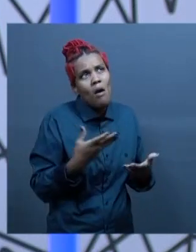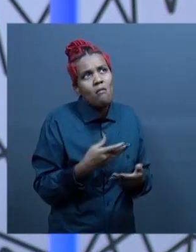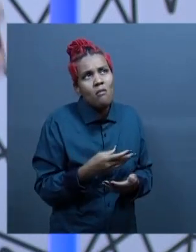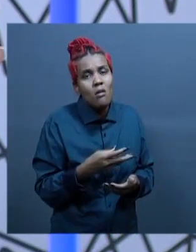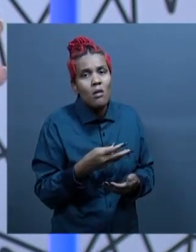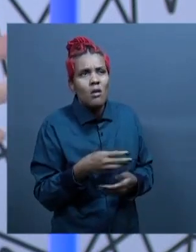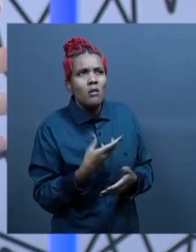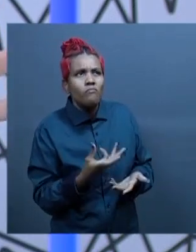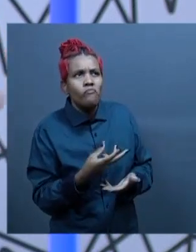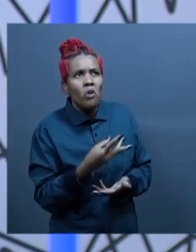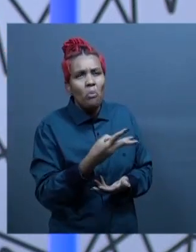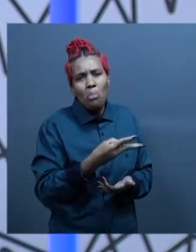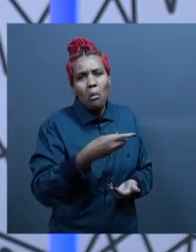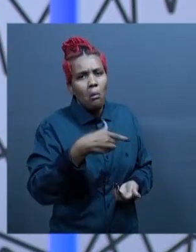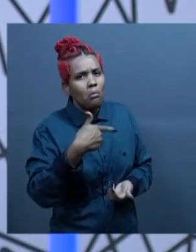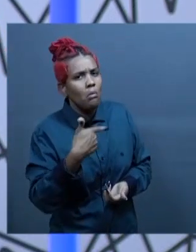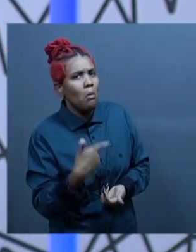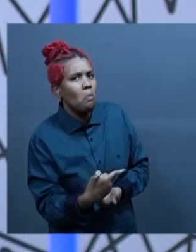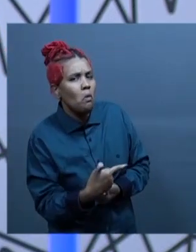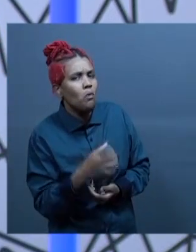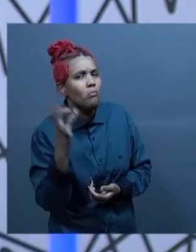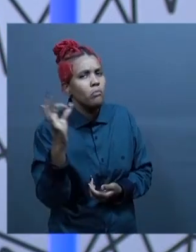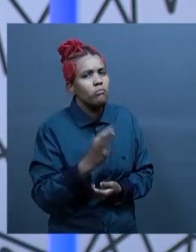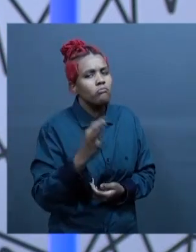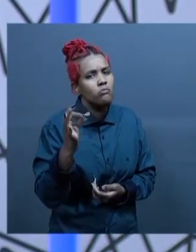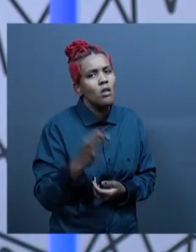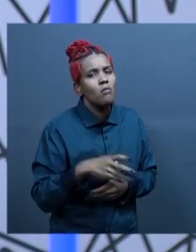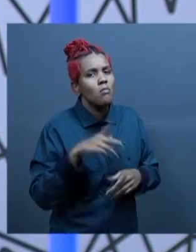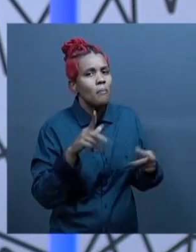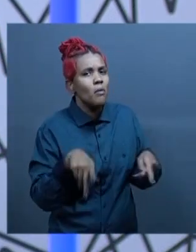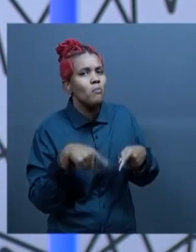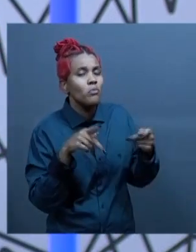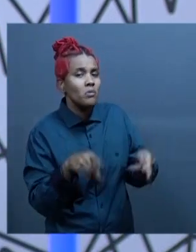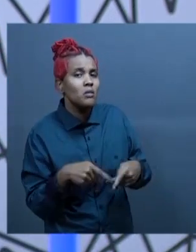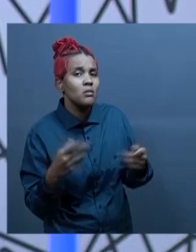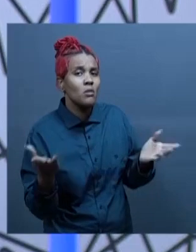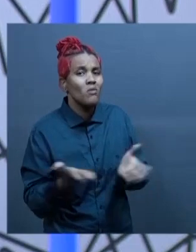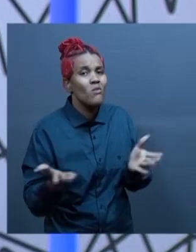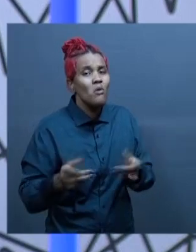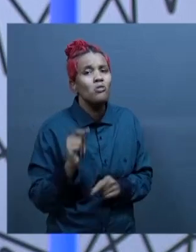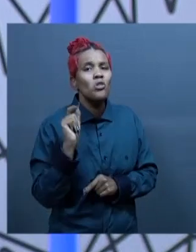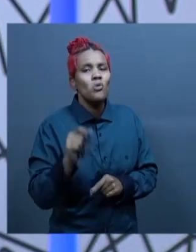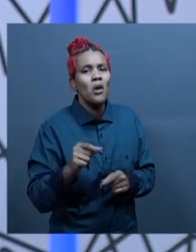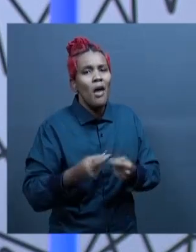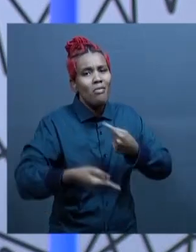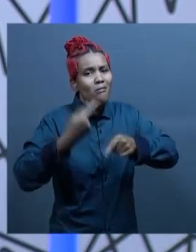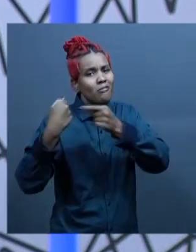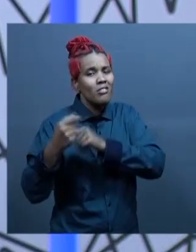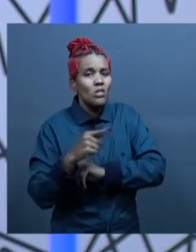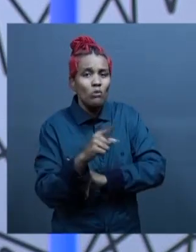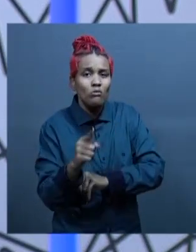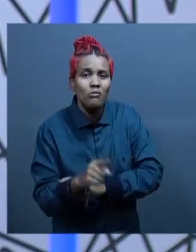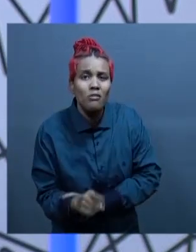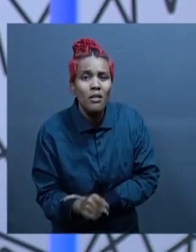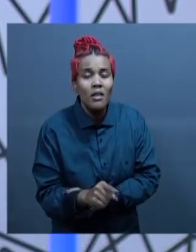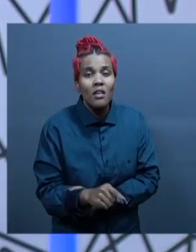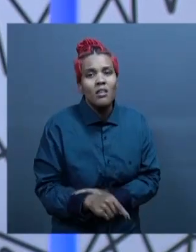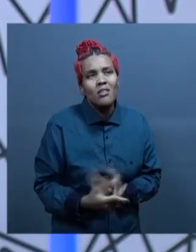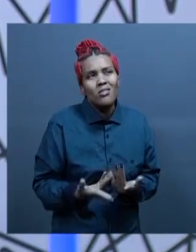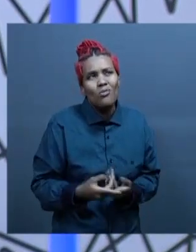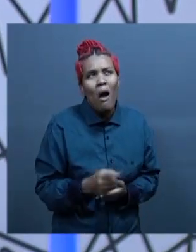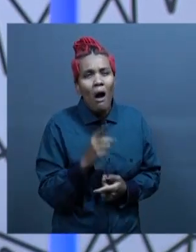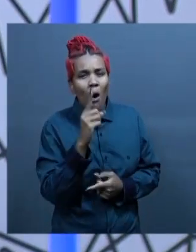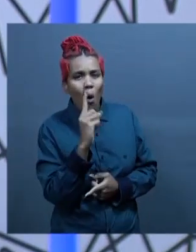segundo a onu as que 32% da população hoje é da geração z e isso é um terço da população e são as